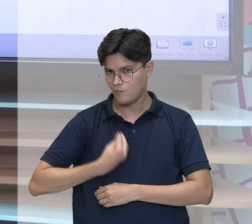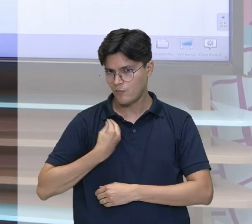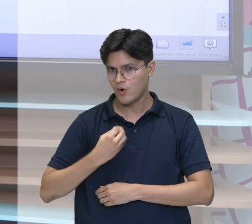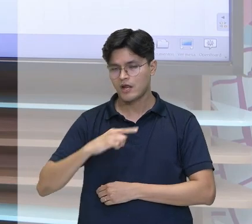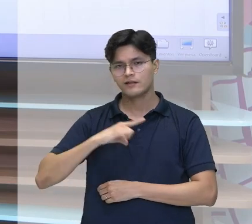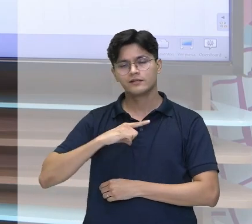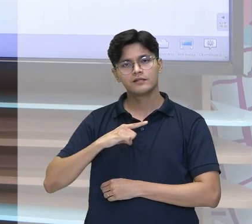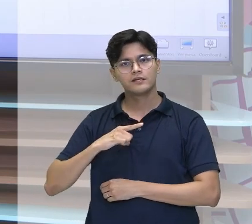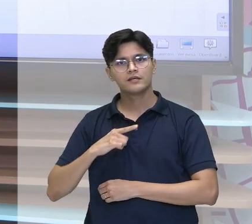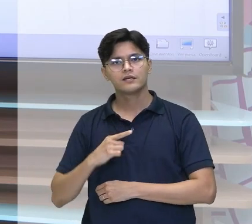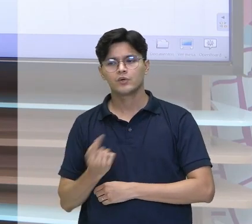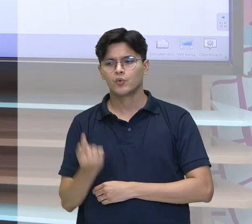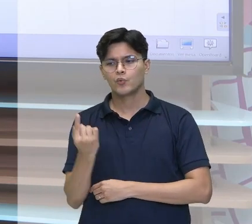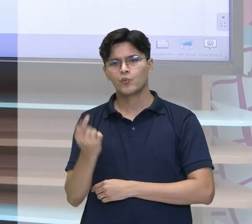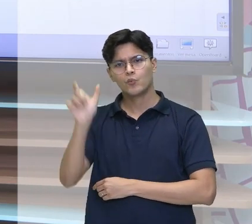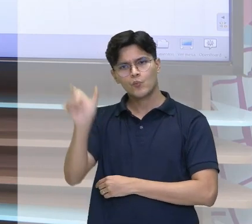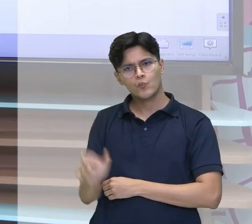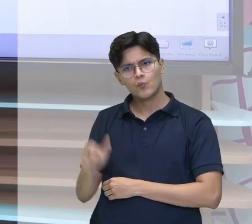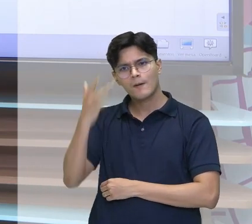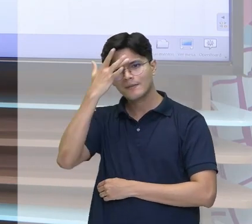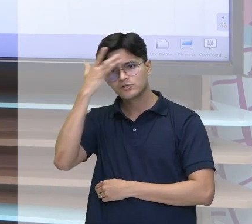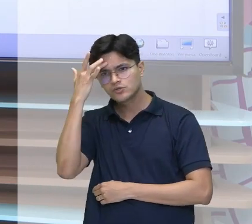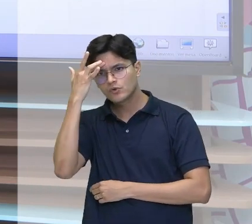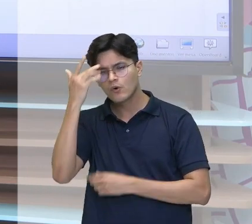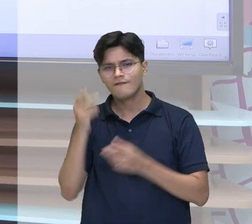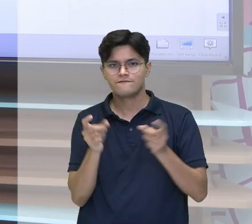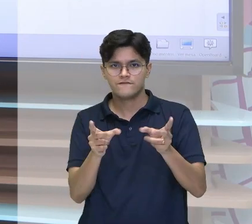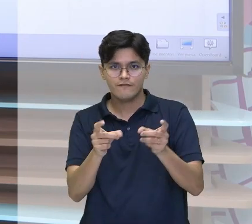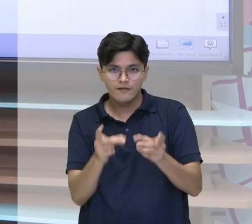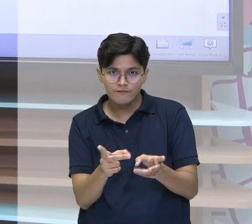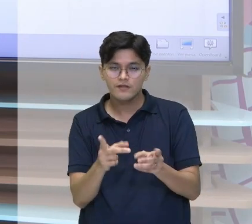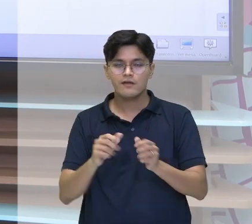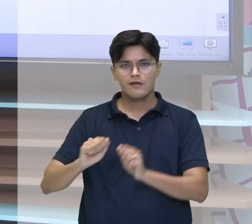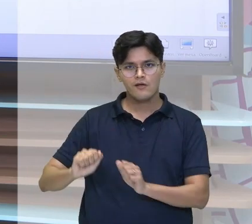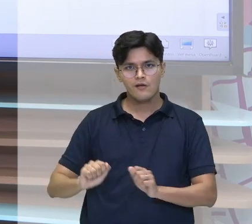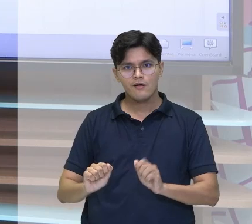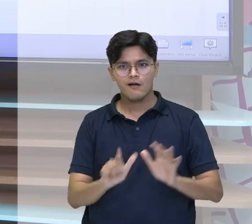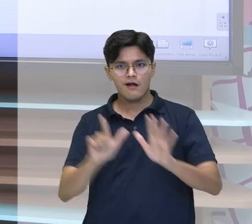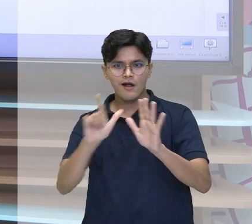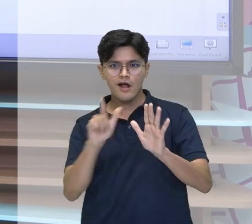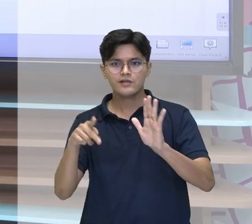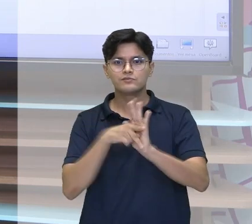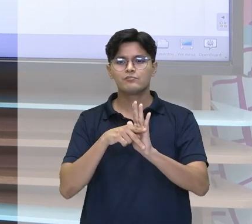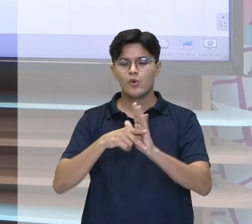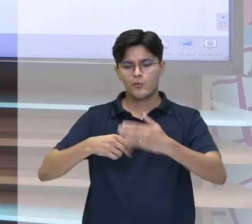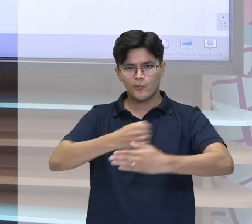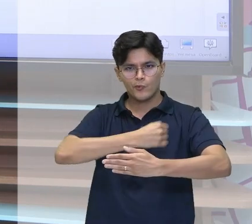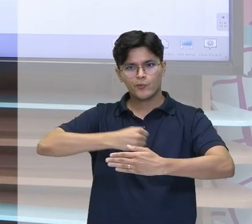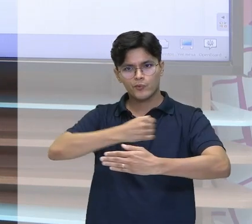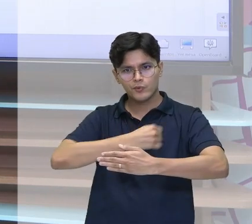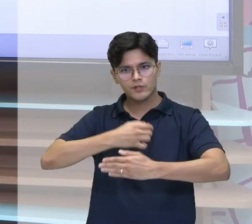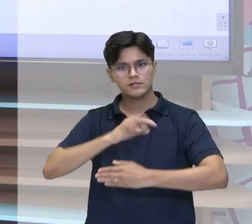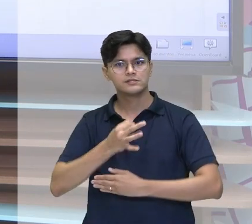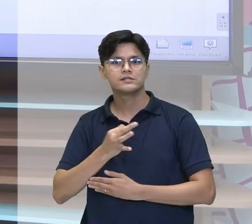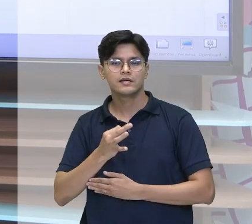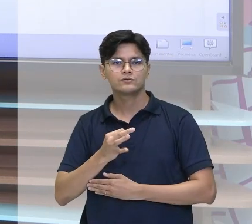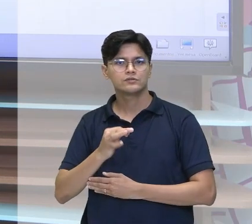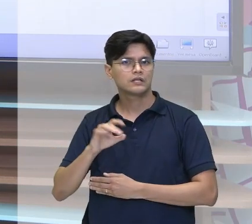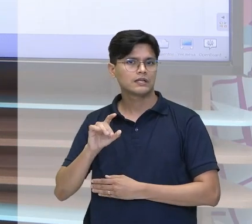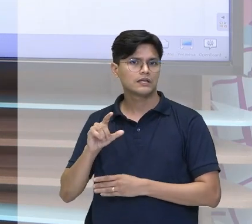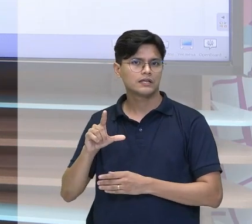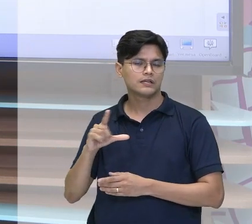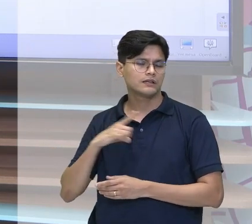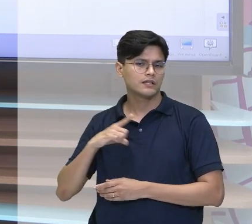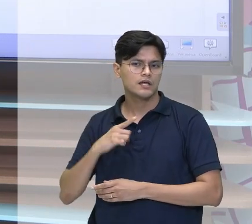gás de cozinha. Só uma distribuidora. E essa pessoa que vende o gás de cozinha, por ser a única fornecedora de gás na